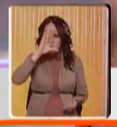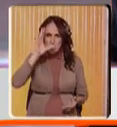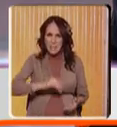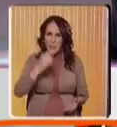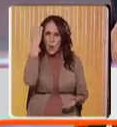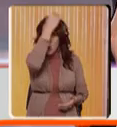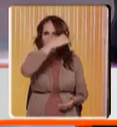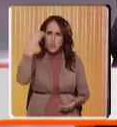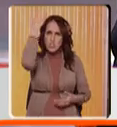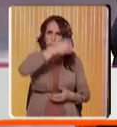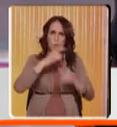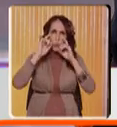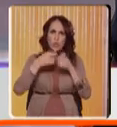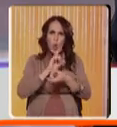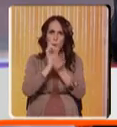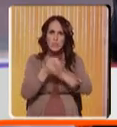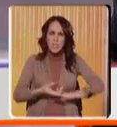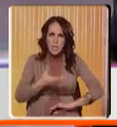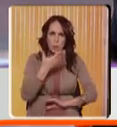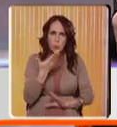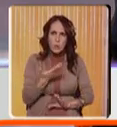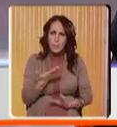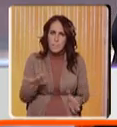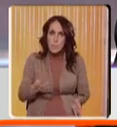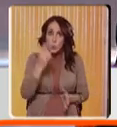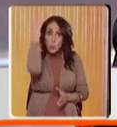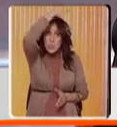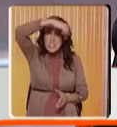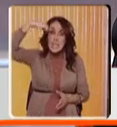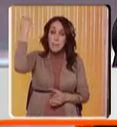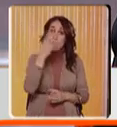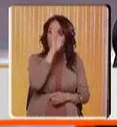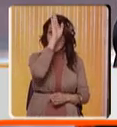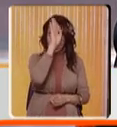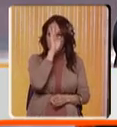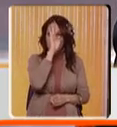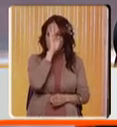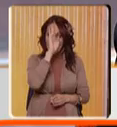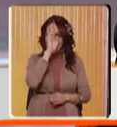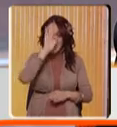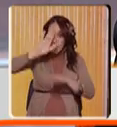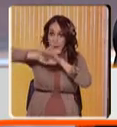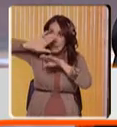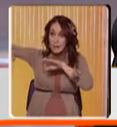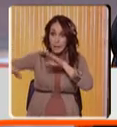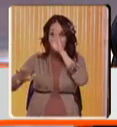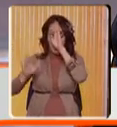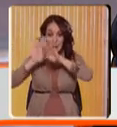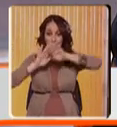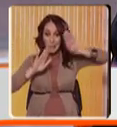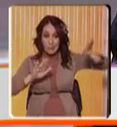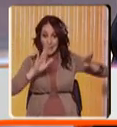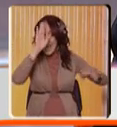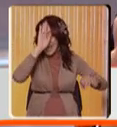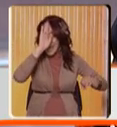cérebro controla ao contrário. O cérebro tem dois hemisférios, direito e esquerdo. O lado direito